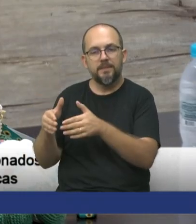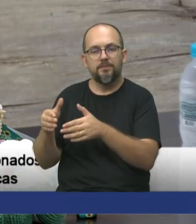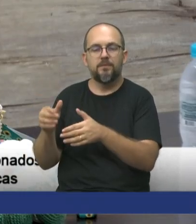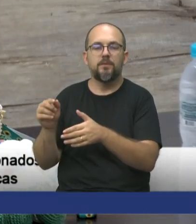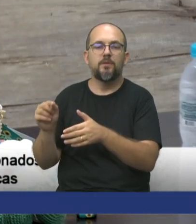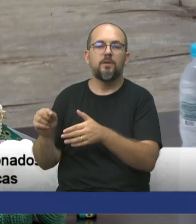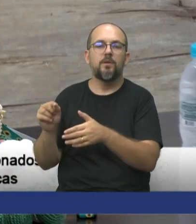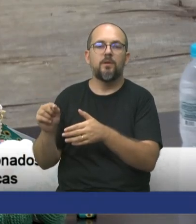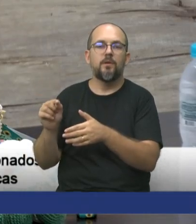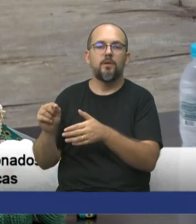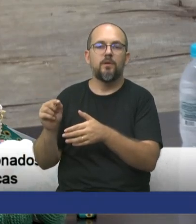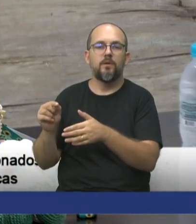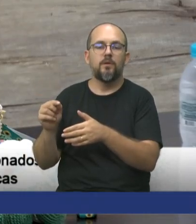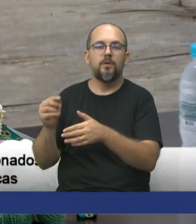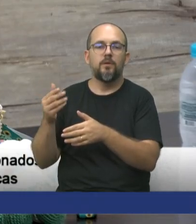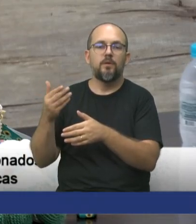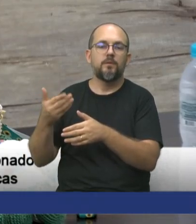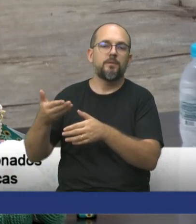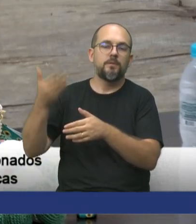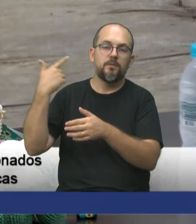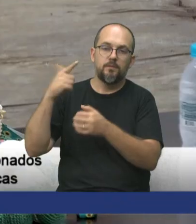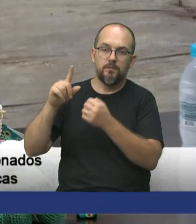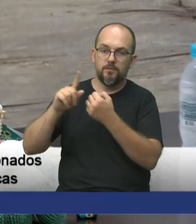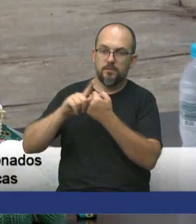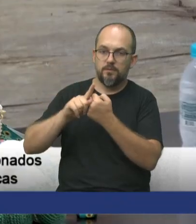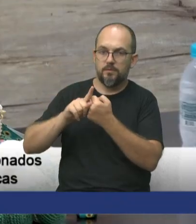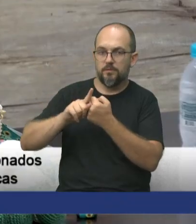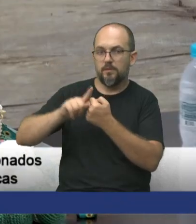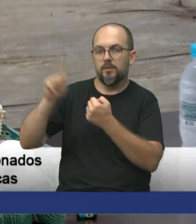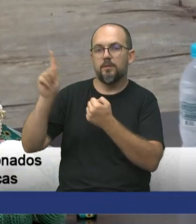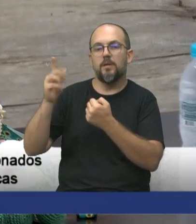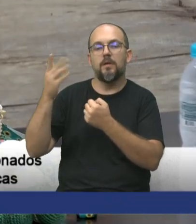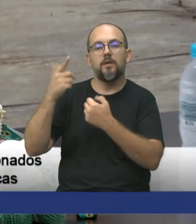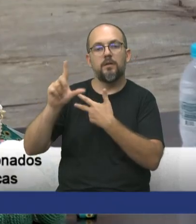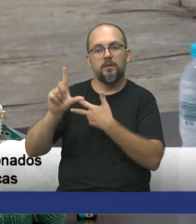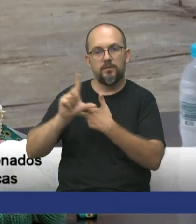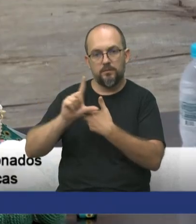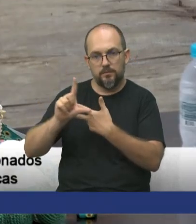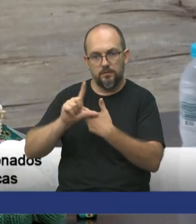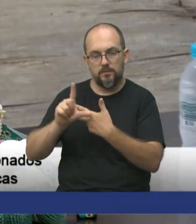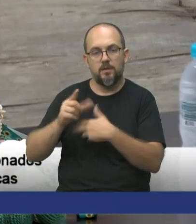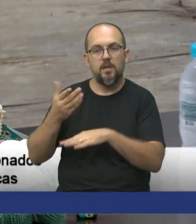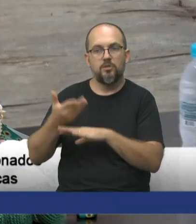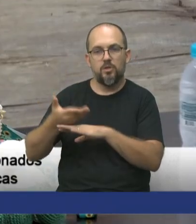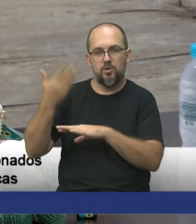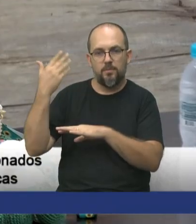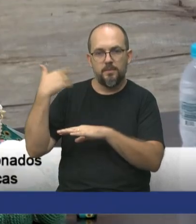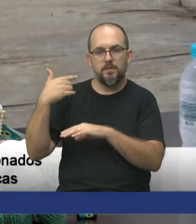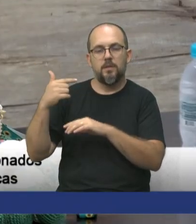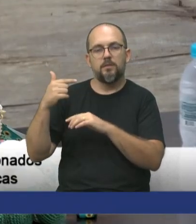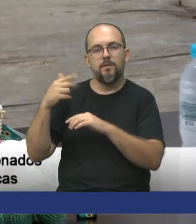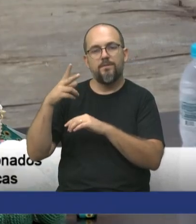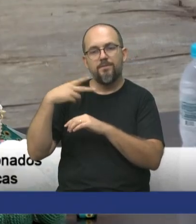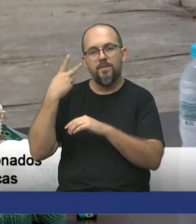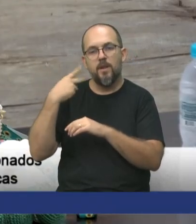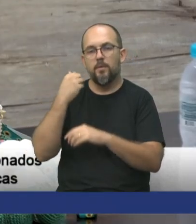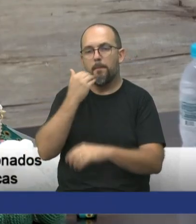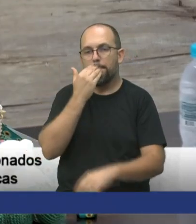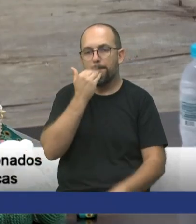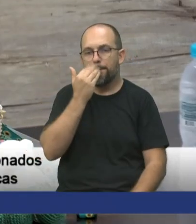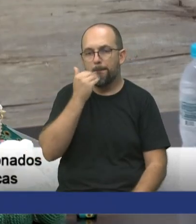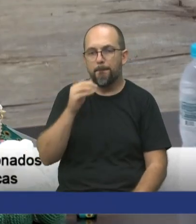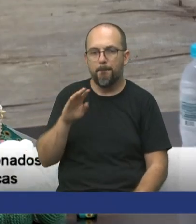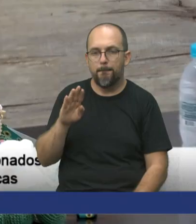nas administrações, nas gestões passadas, nas legislaturas passadas, encampada pelo vereador Borgo, e agora a